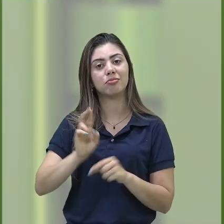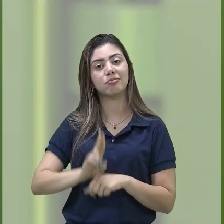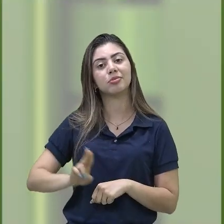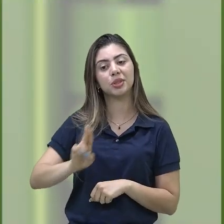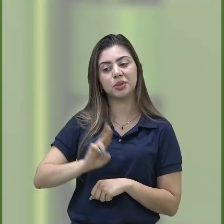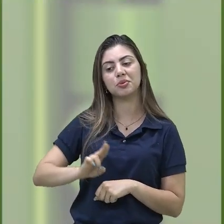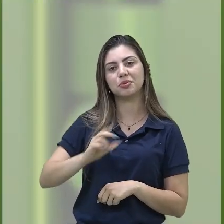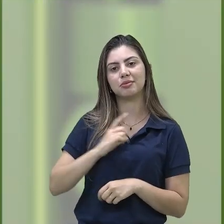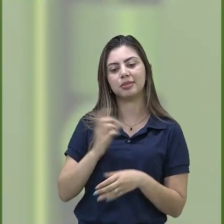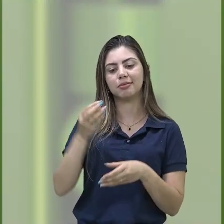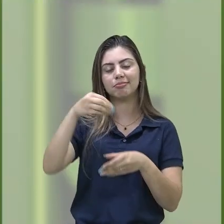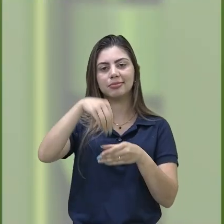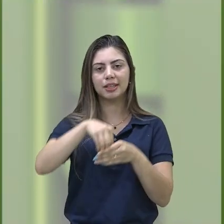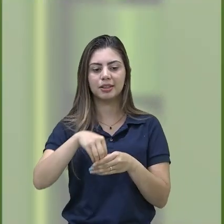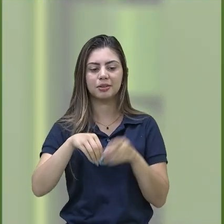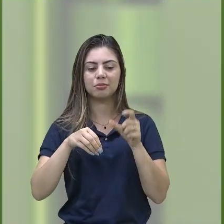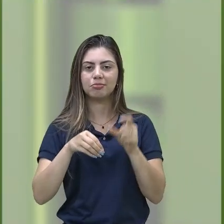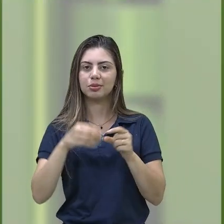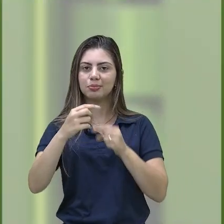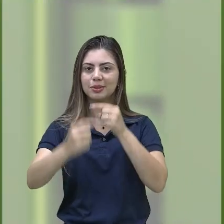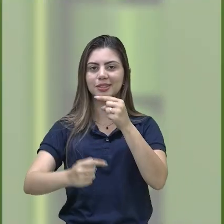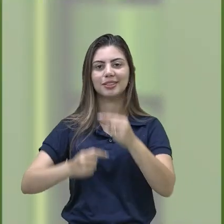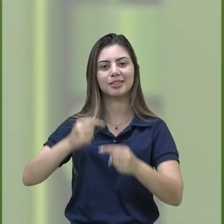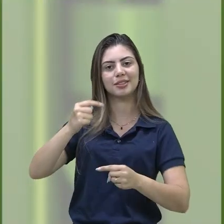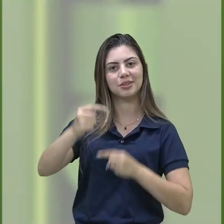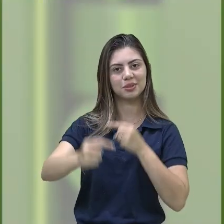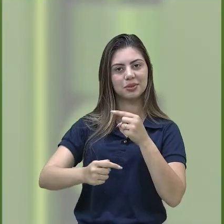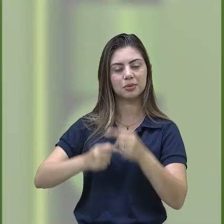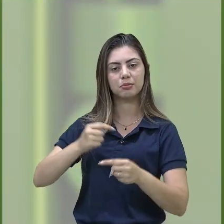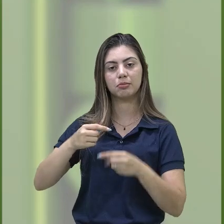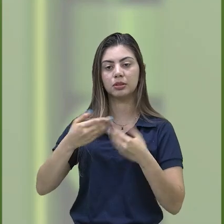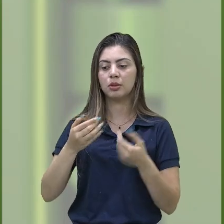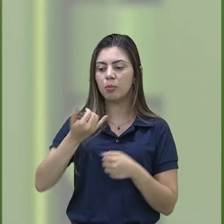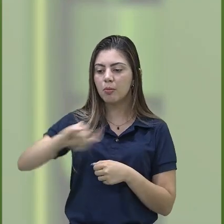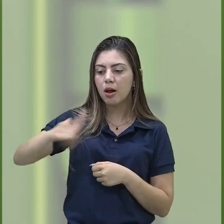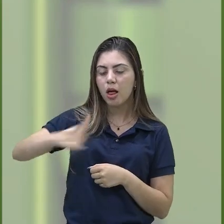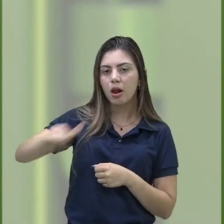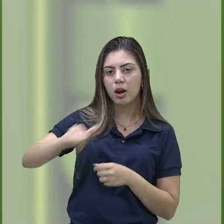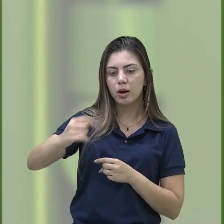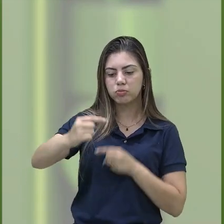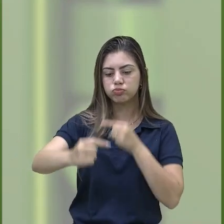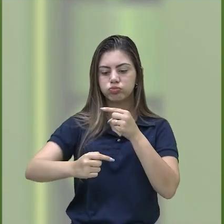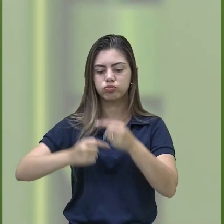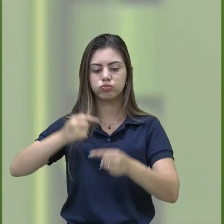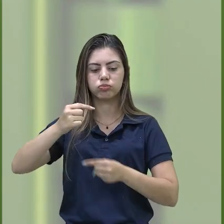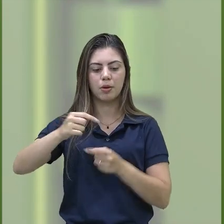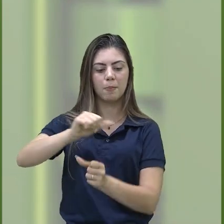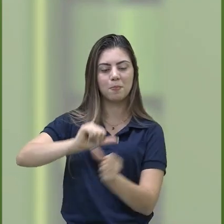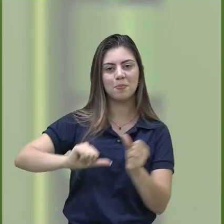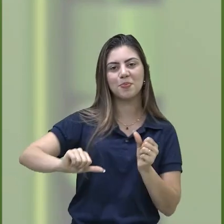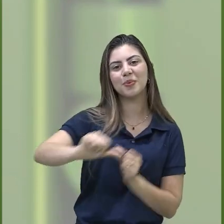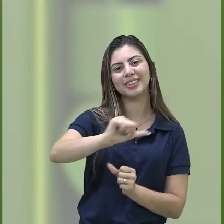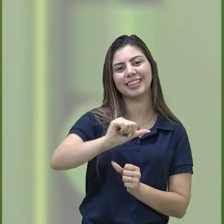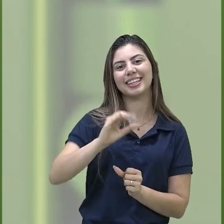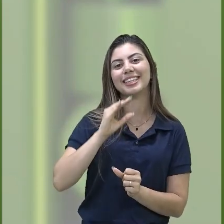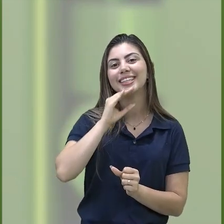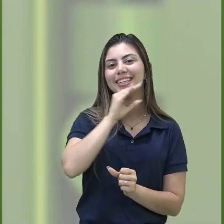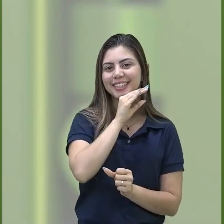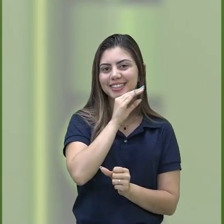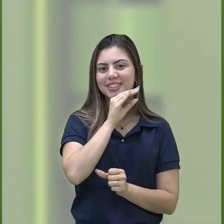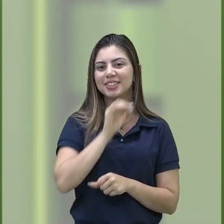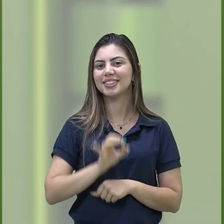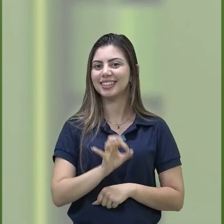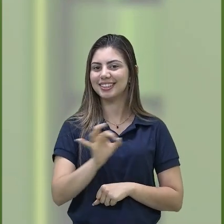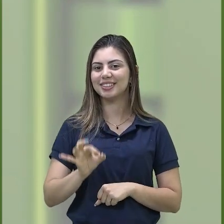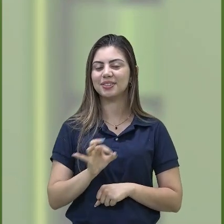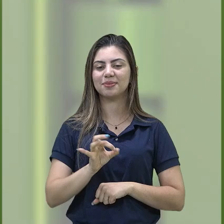esse princípio de funcionamento do resistor. Eles vão transformar a energia elétrica em calor, em energia térmica.